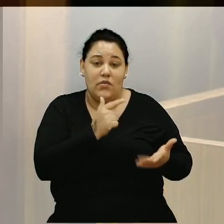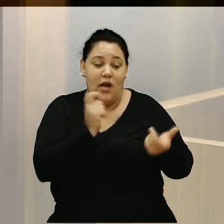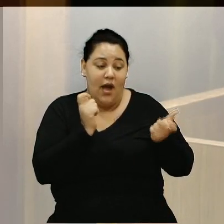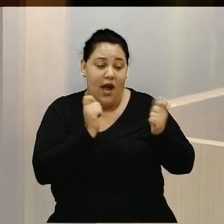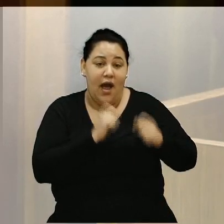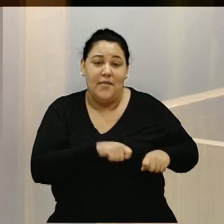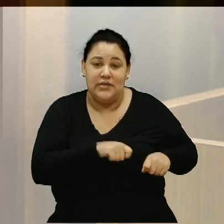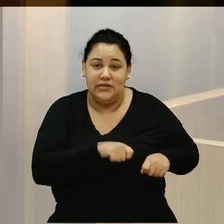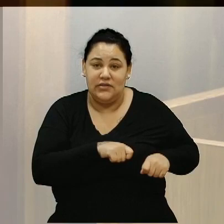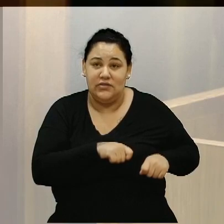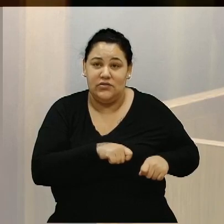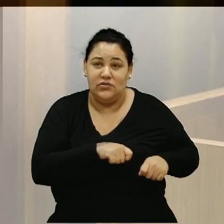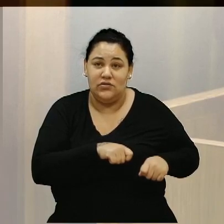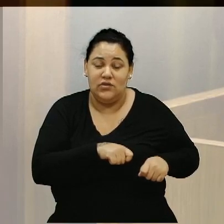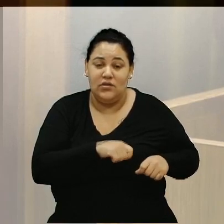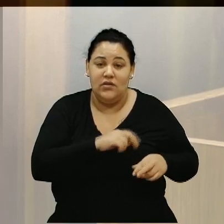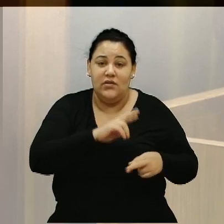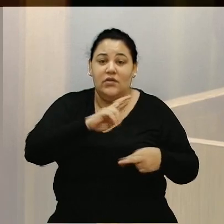climática,